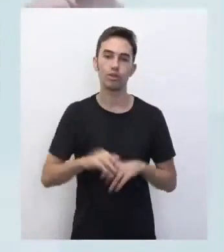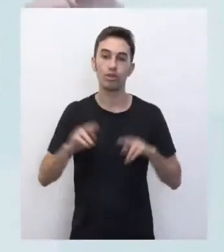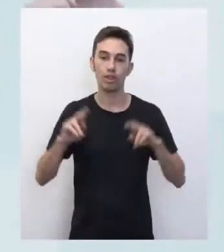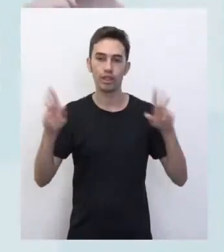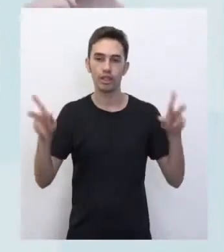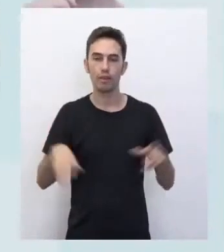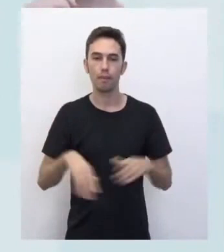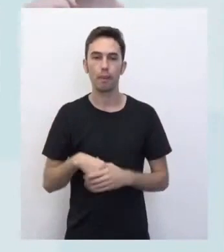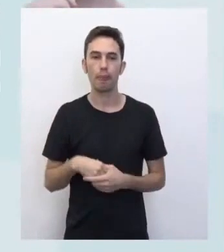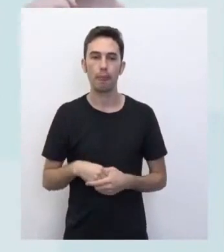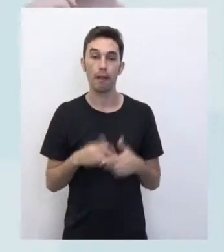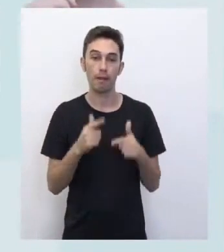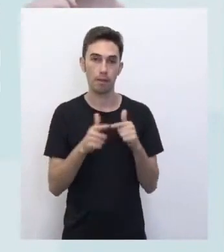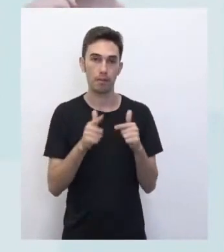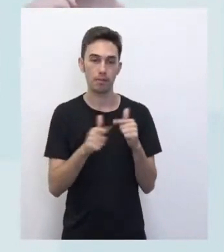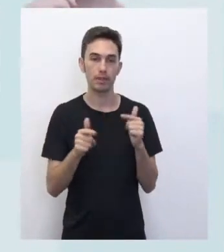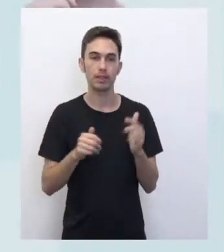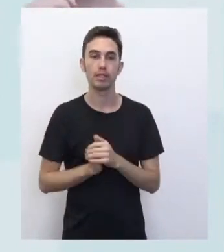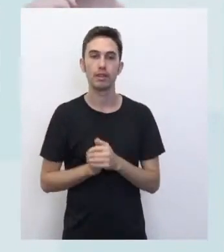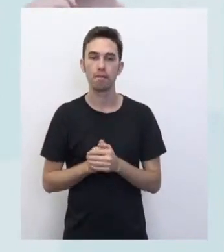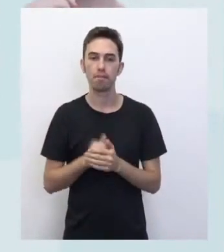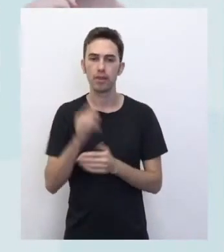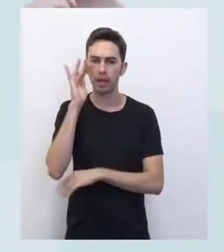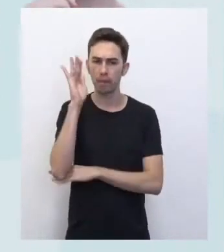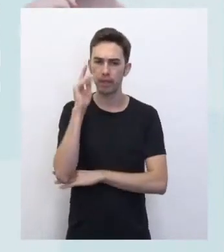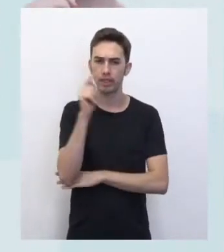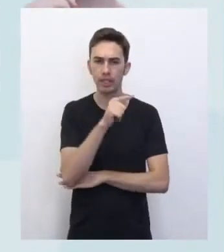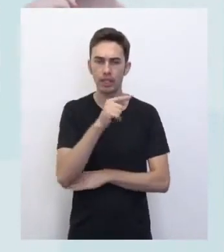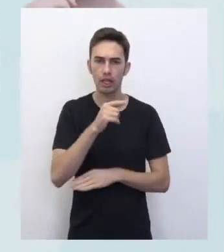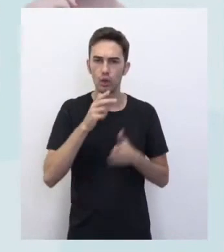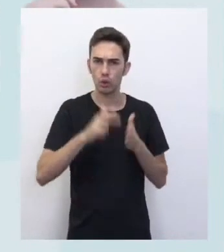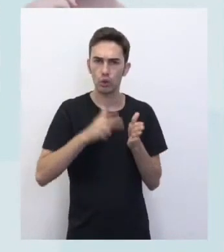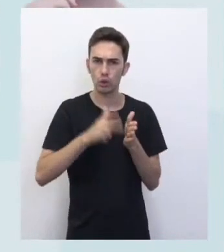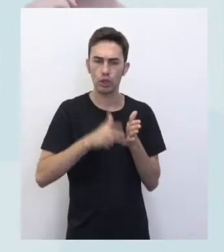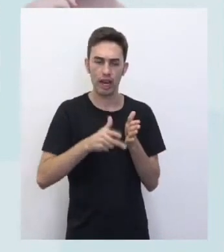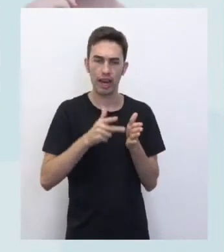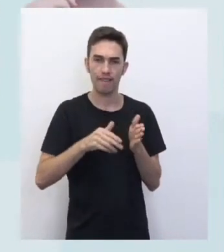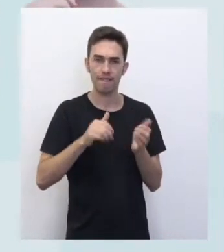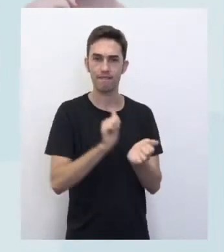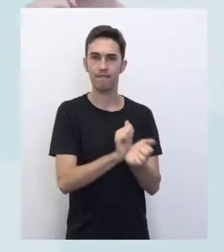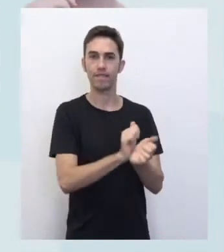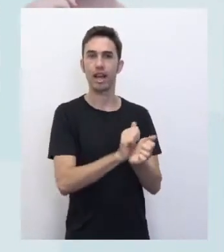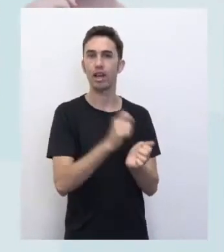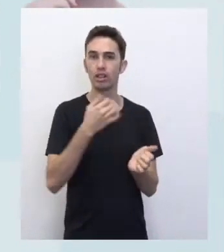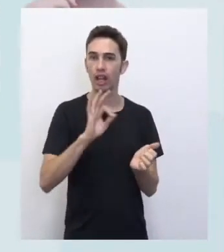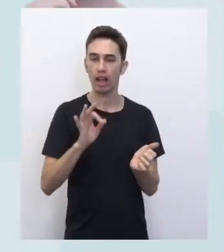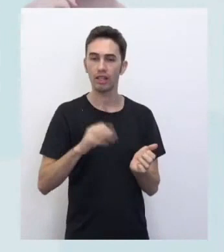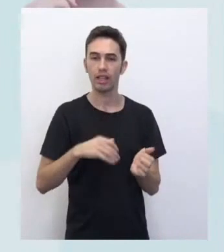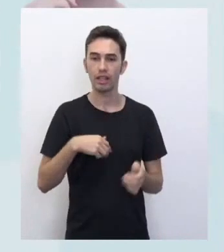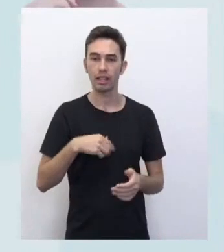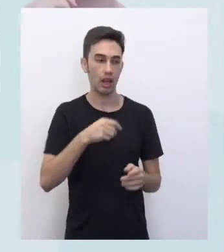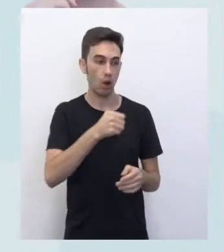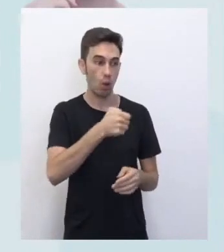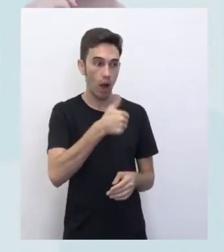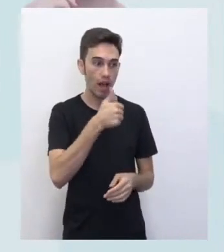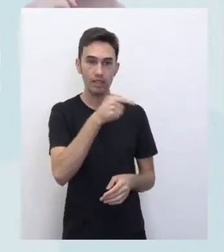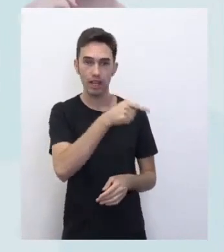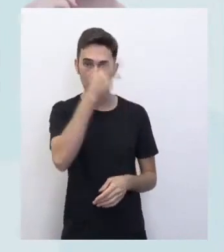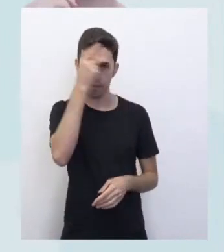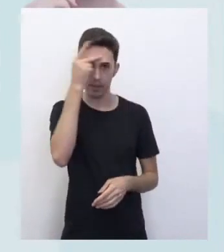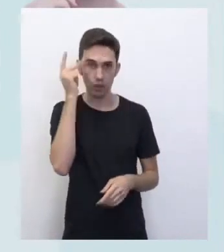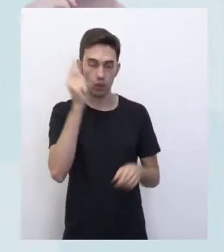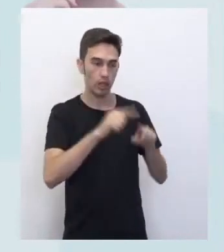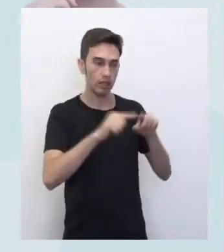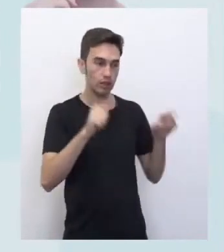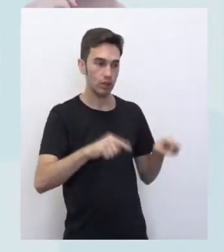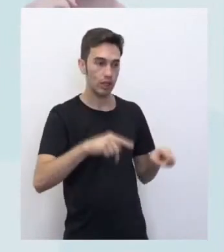Olha a problematização, gente. Imagine que um trem sem freio está prestes a atropelar 5 trabalhadores que fazem a manutenção